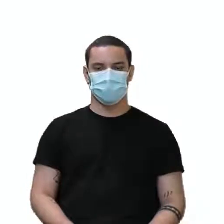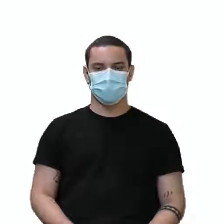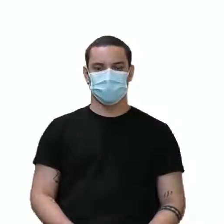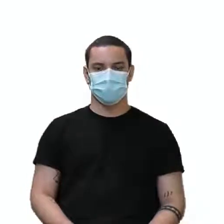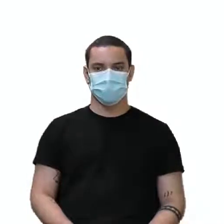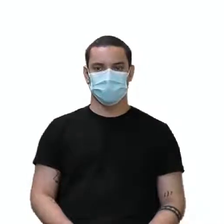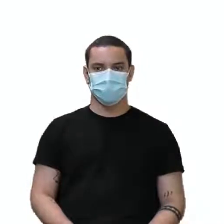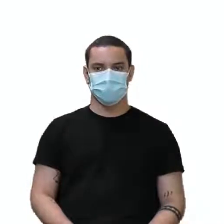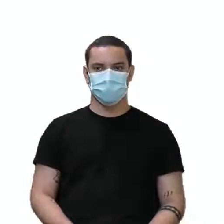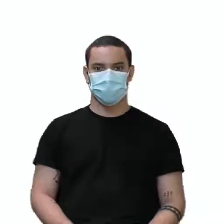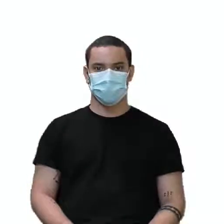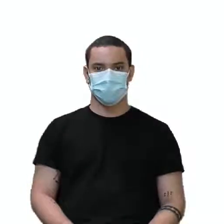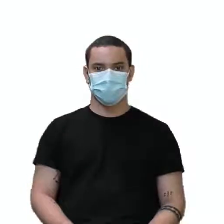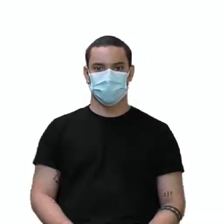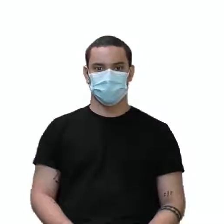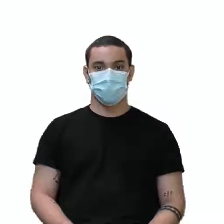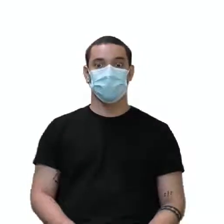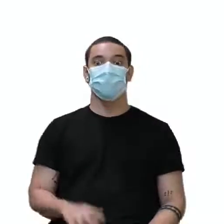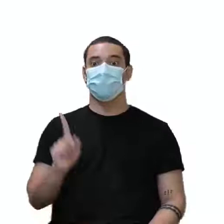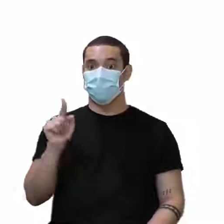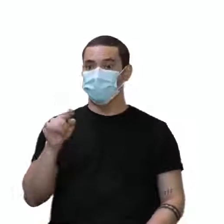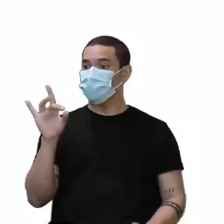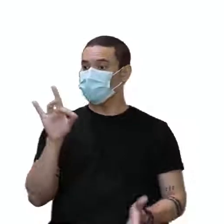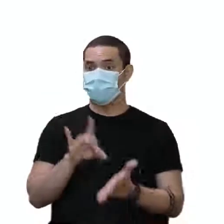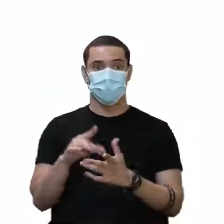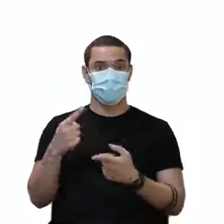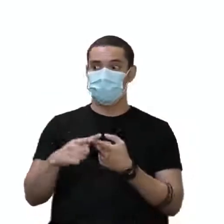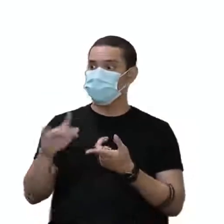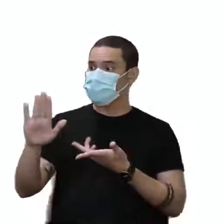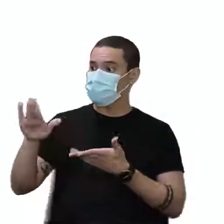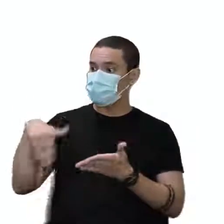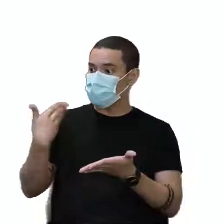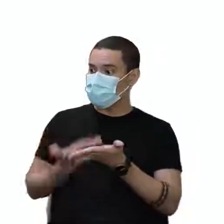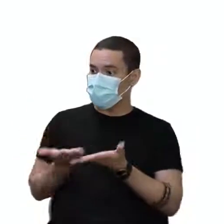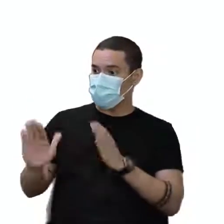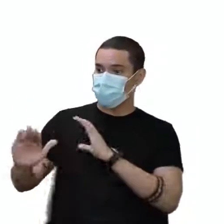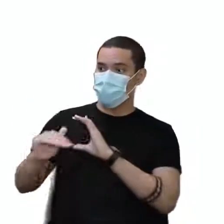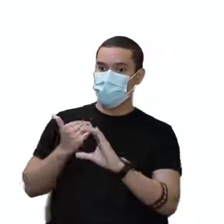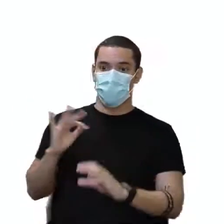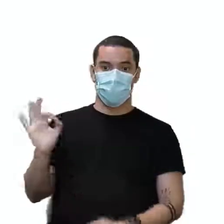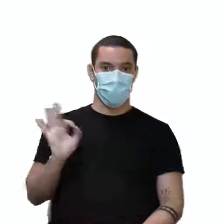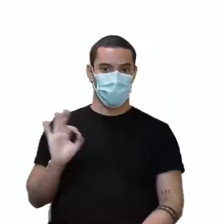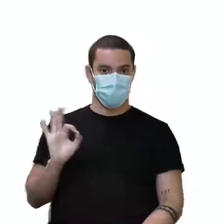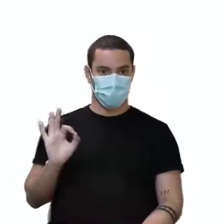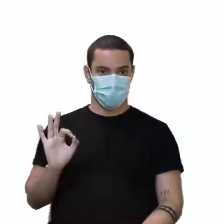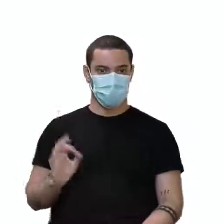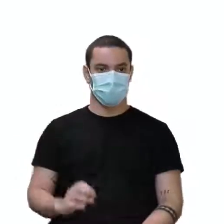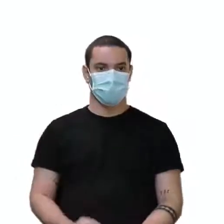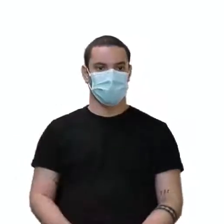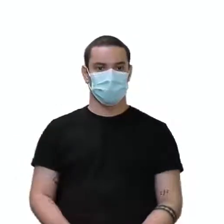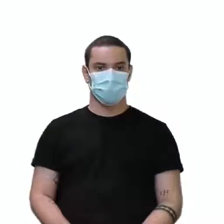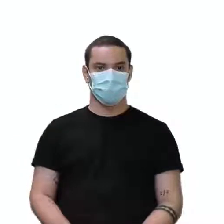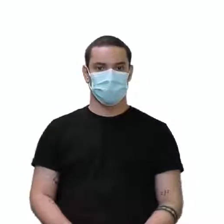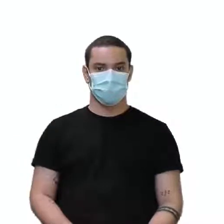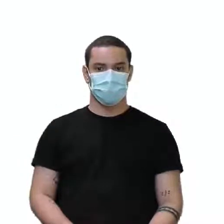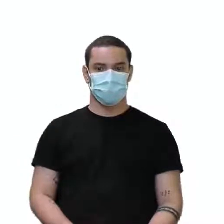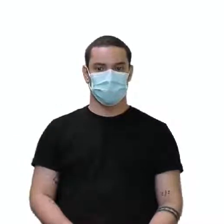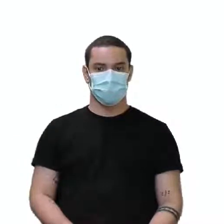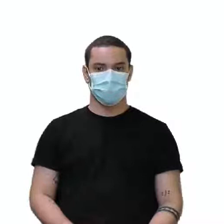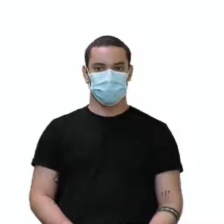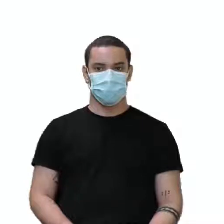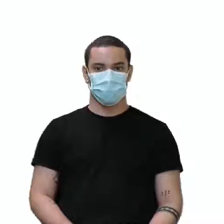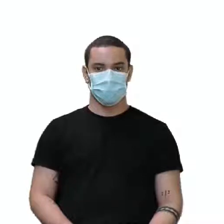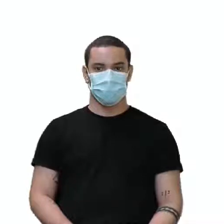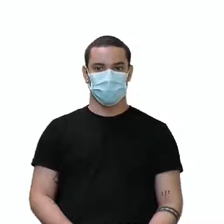maio, certo? Ainda continua sendo verdade, porque ela ainda não me mandou nenhum e-mail. We haven't, porém, maio ainda